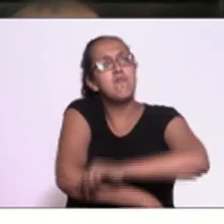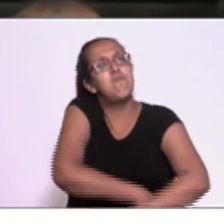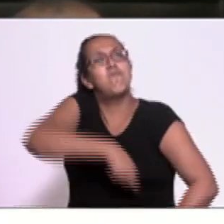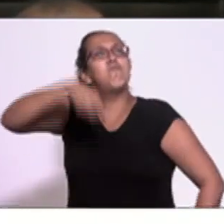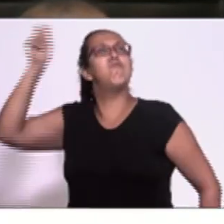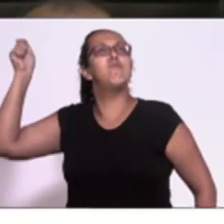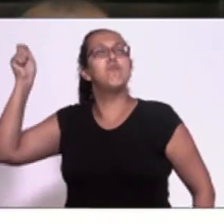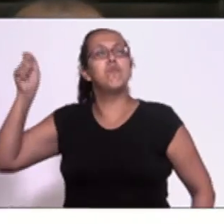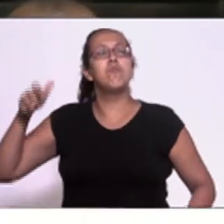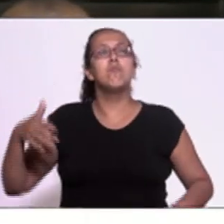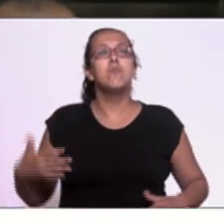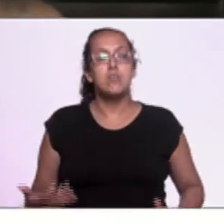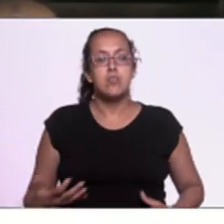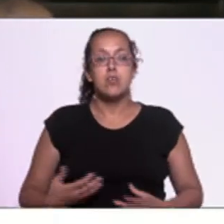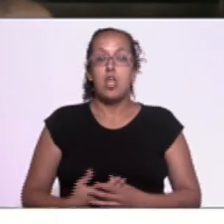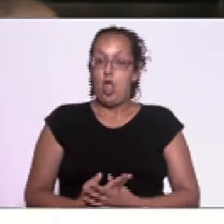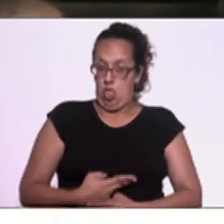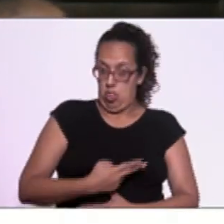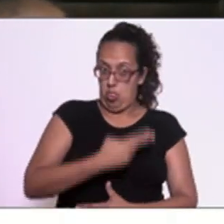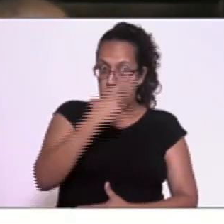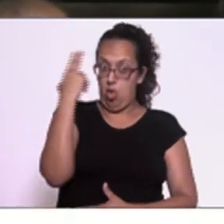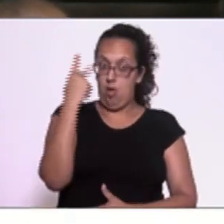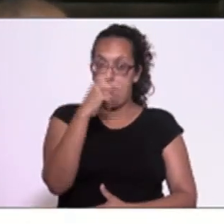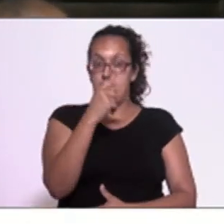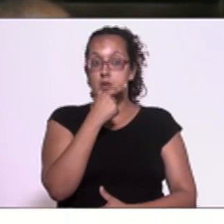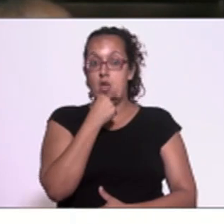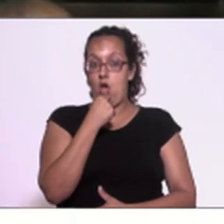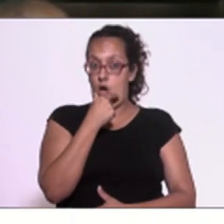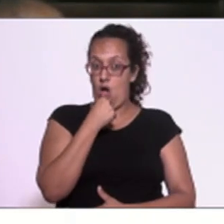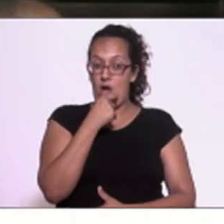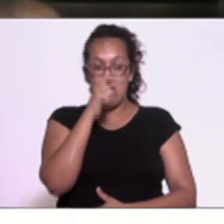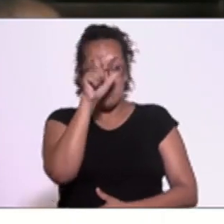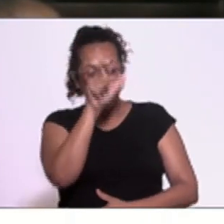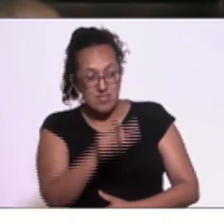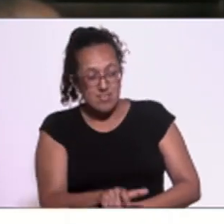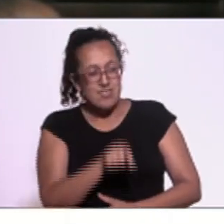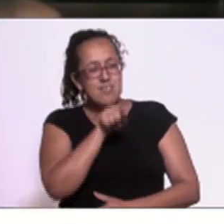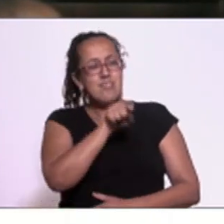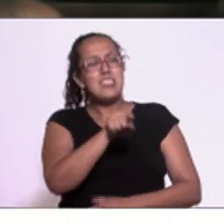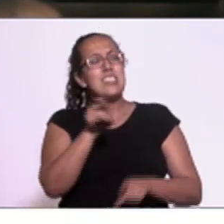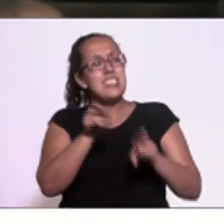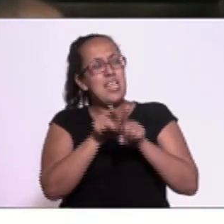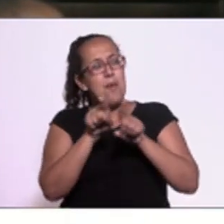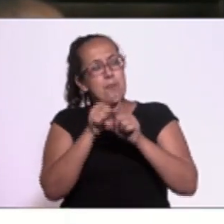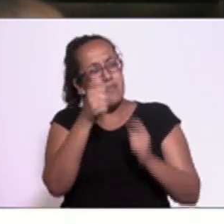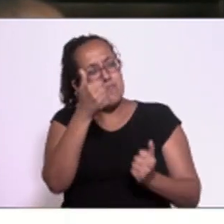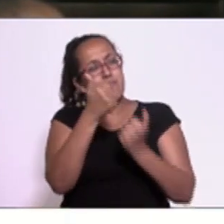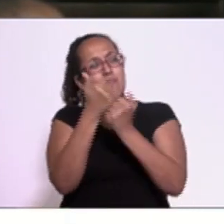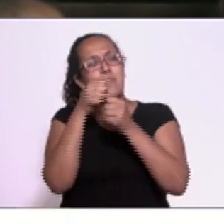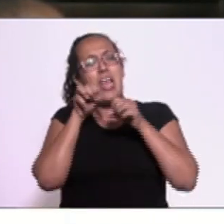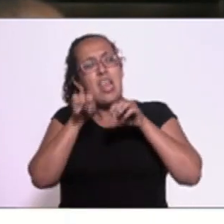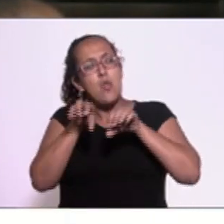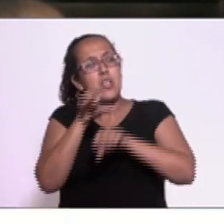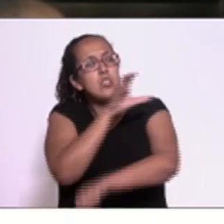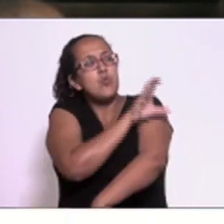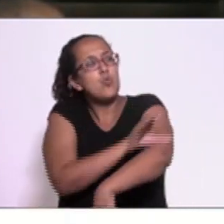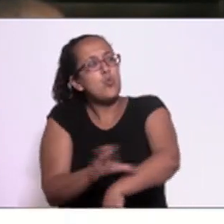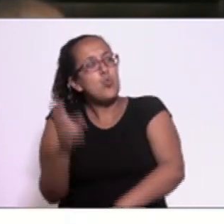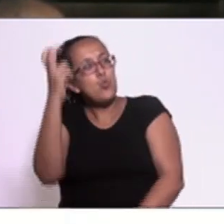Por fim, em nome do Comandante Militar do Leste e do Departamento de Educação e Cultura do